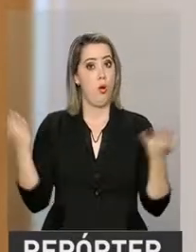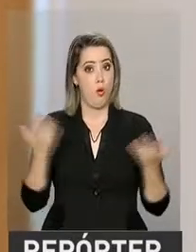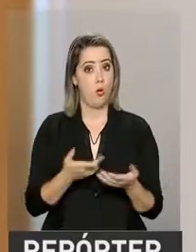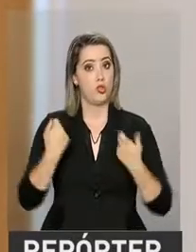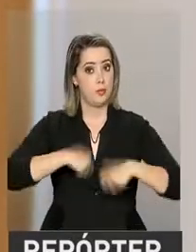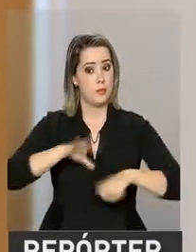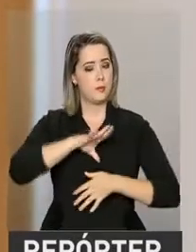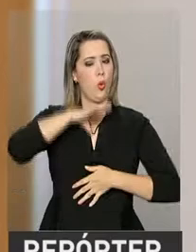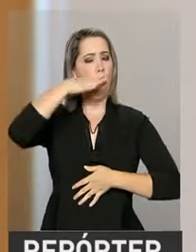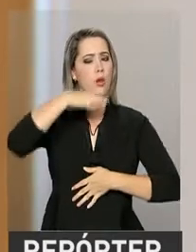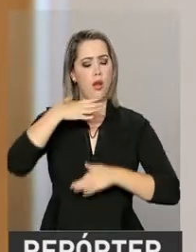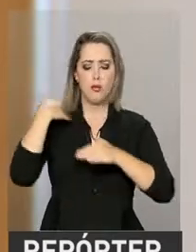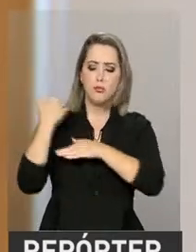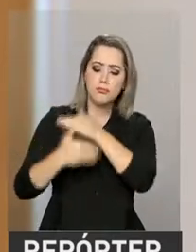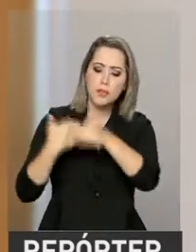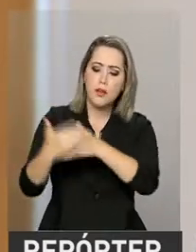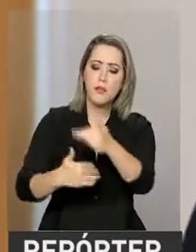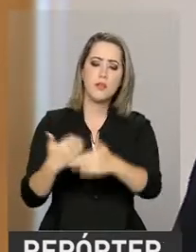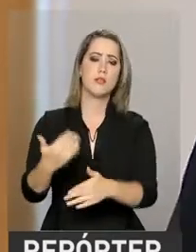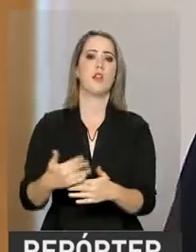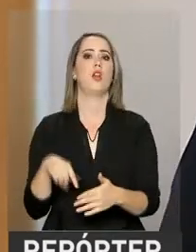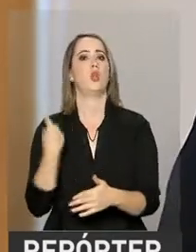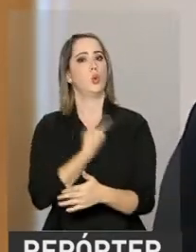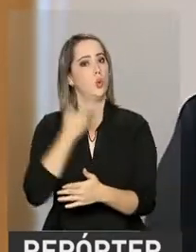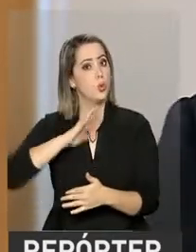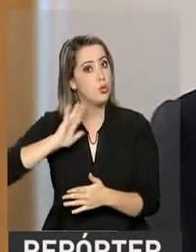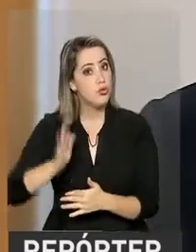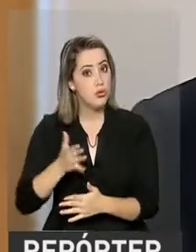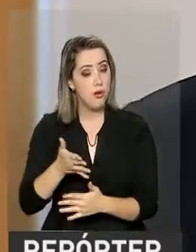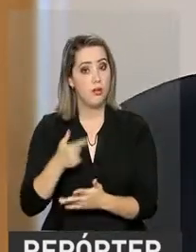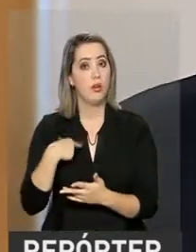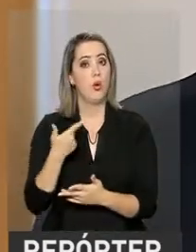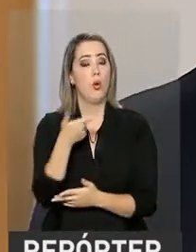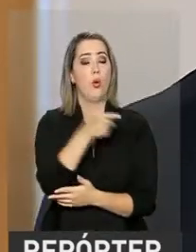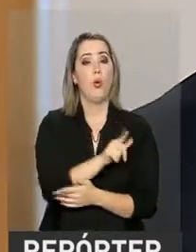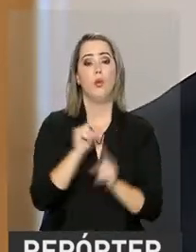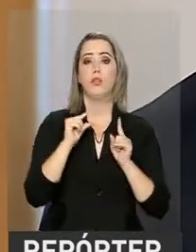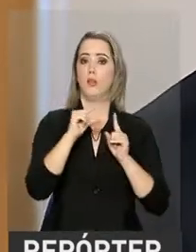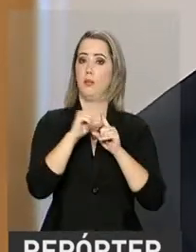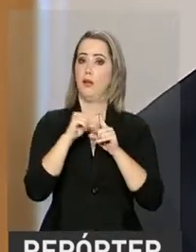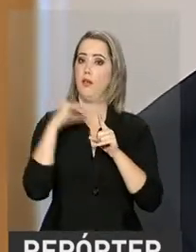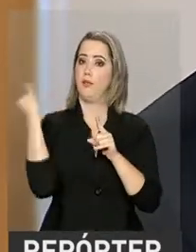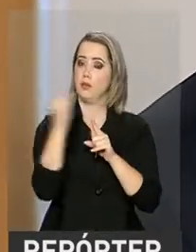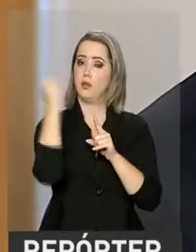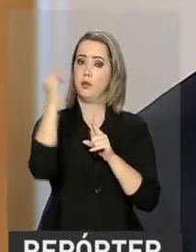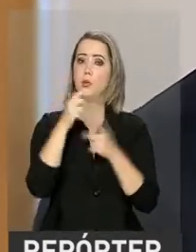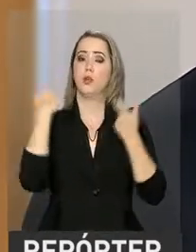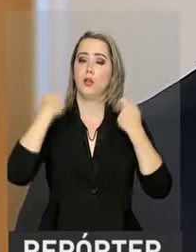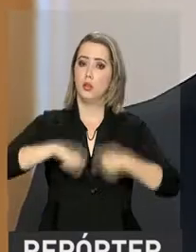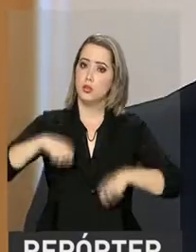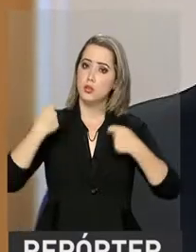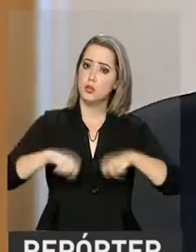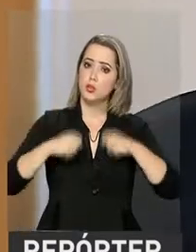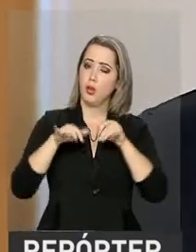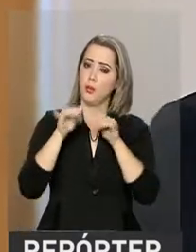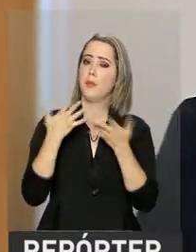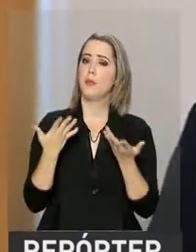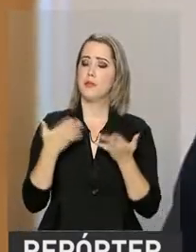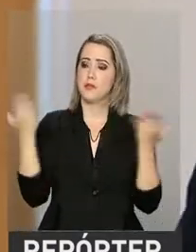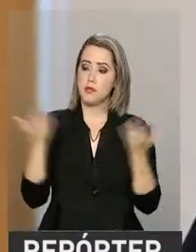para avançar como estamos avançando aqui e outra palavra chave tem o seu quê pode presidir essa reunião